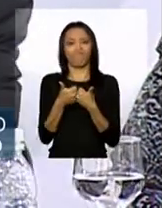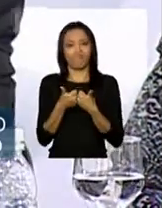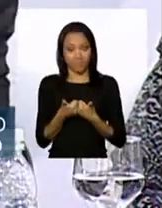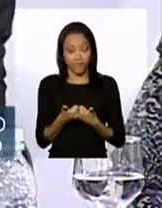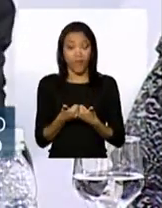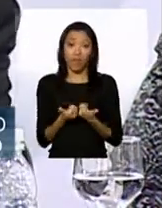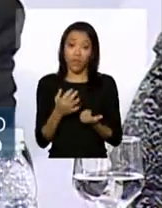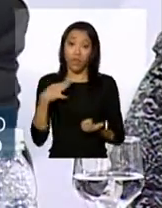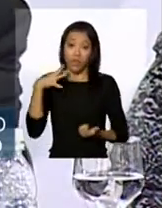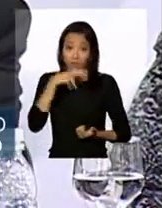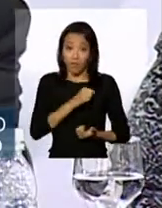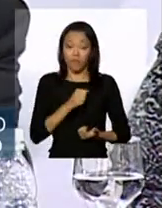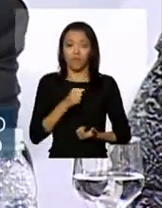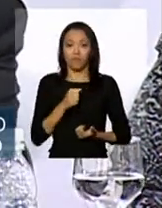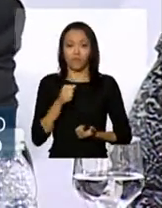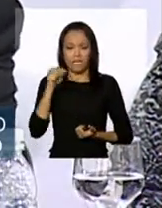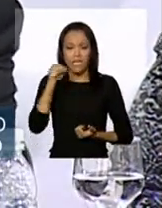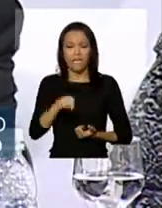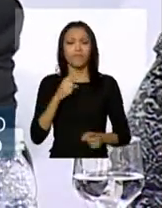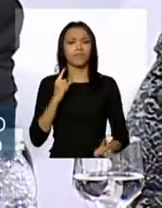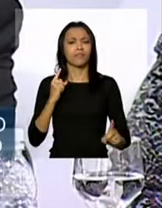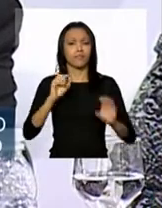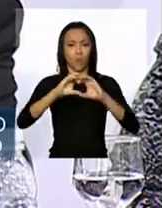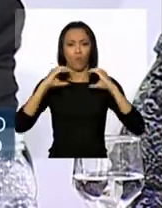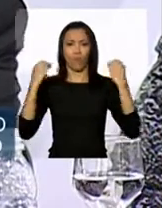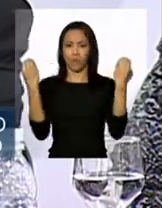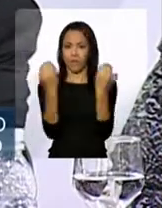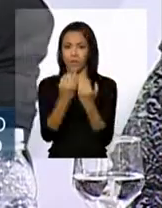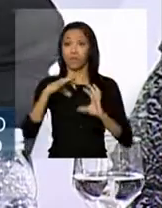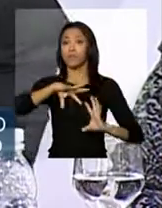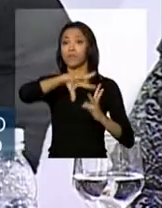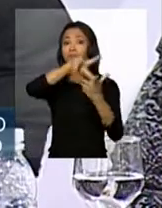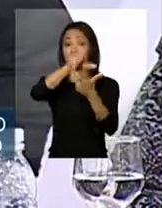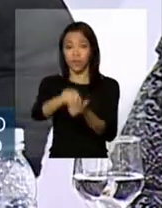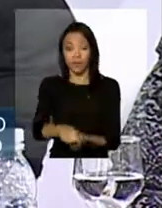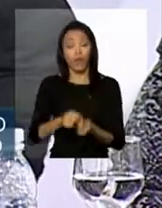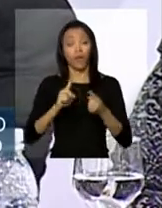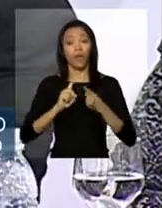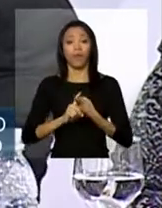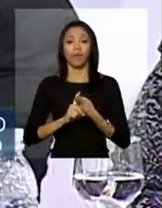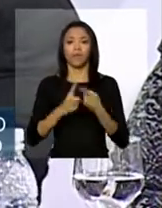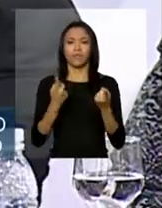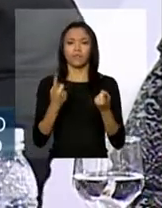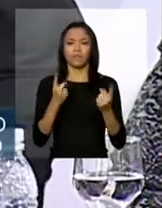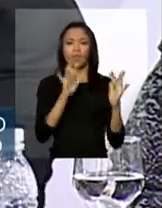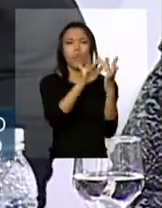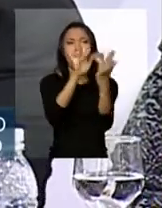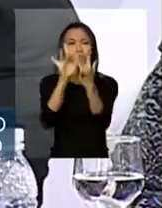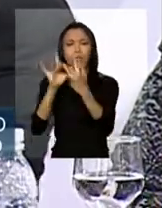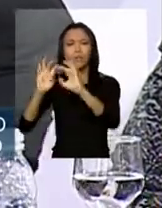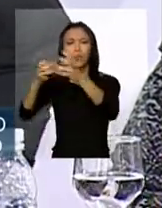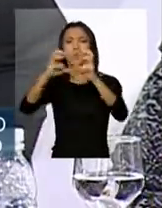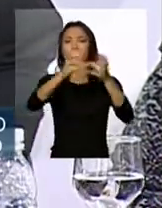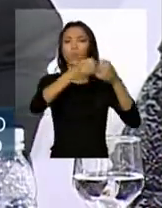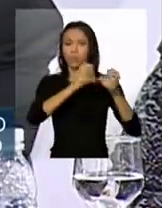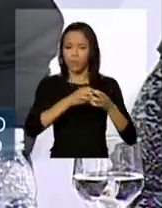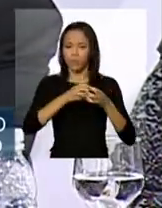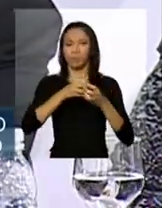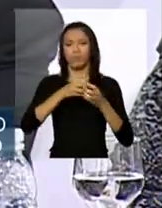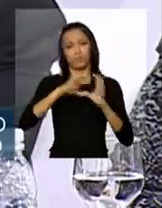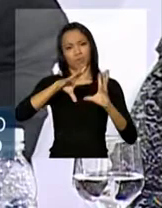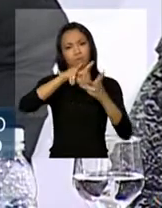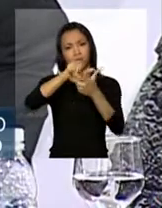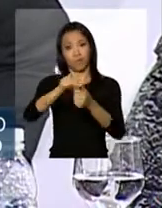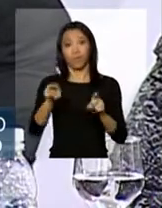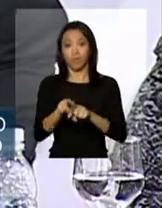Brasil, acho que essas conferências internacionais em geral, essas relações com organismos internacionais, saudando aqui